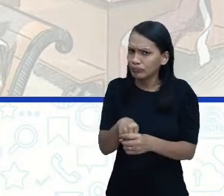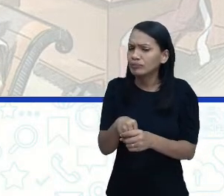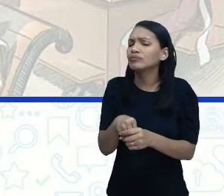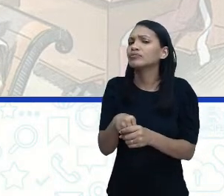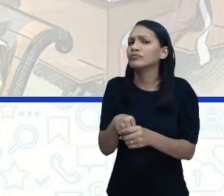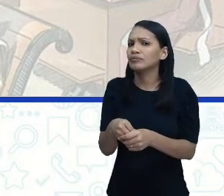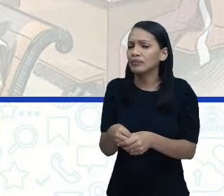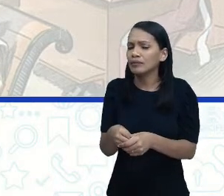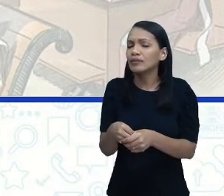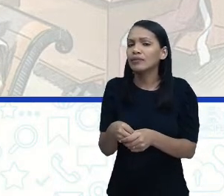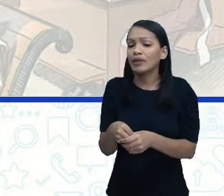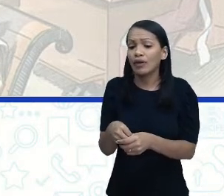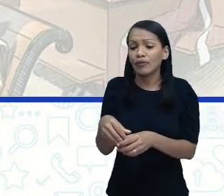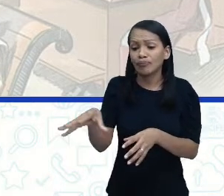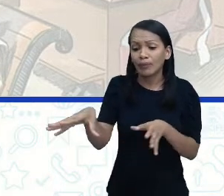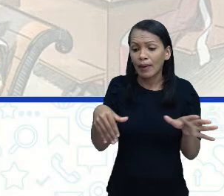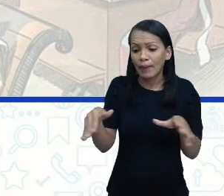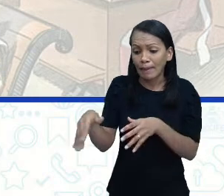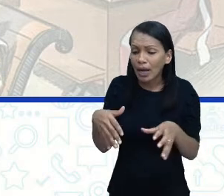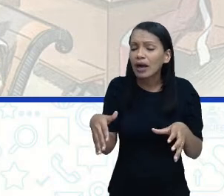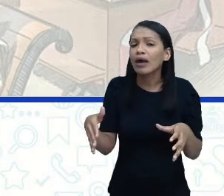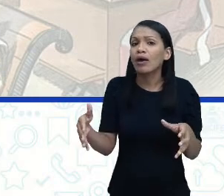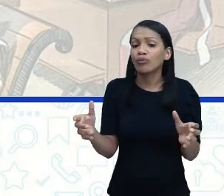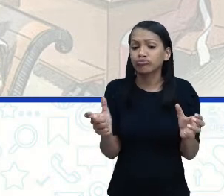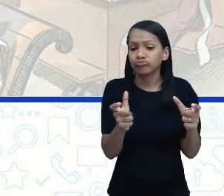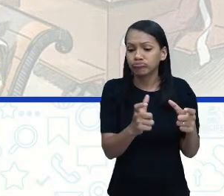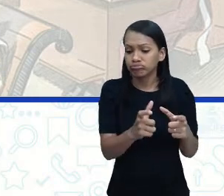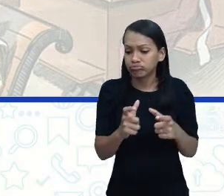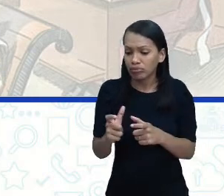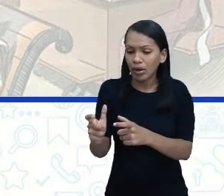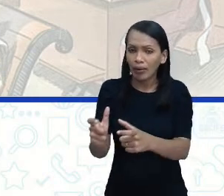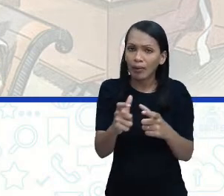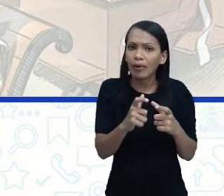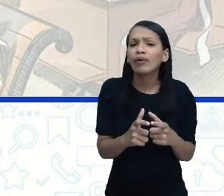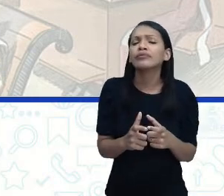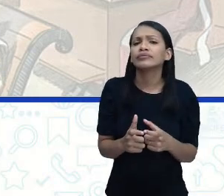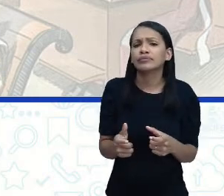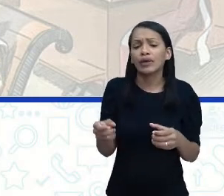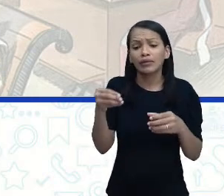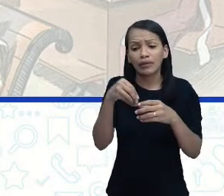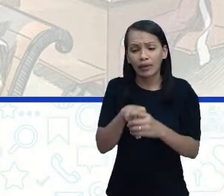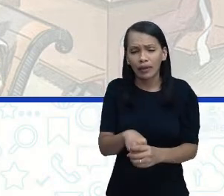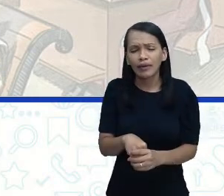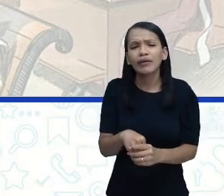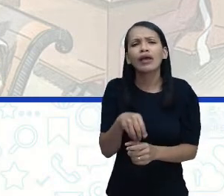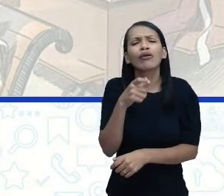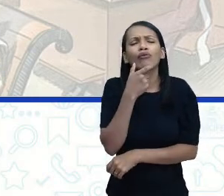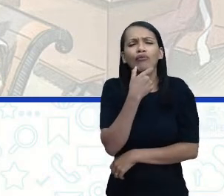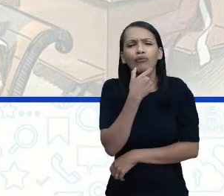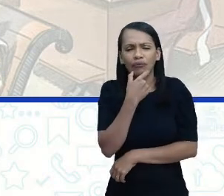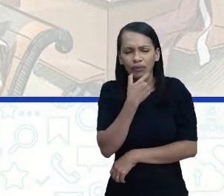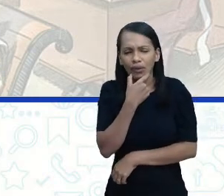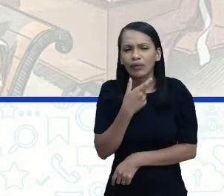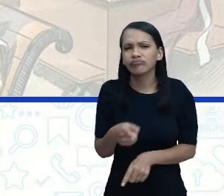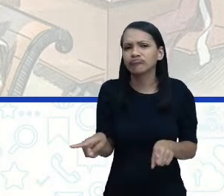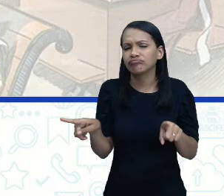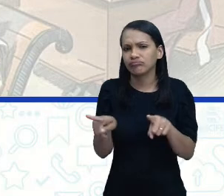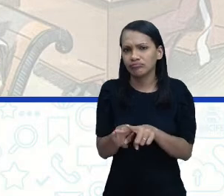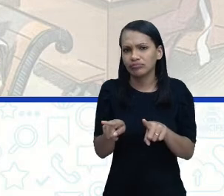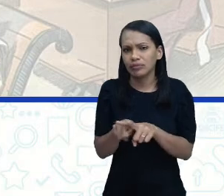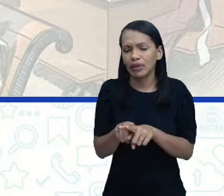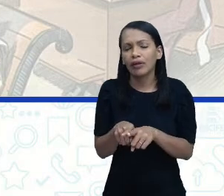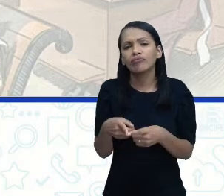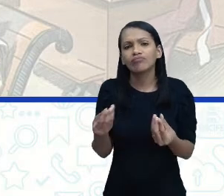inclusive, né, em alguns momentos os Estados Unidos, embora que a pretensão